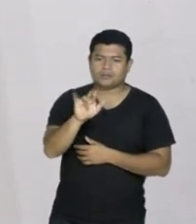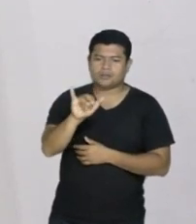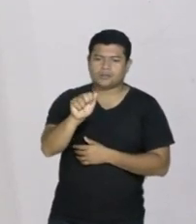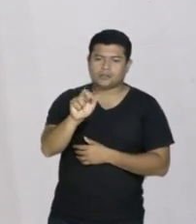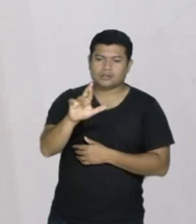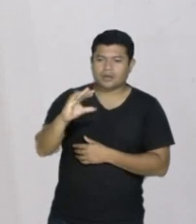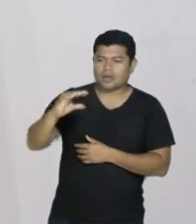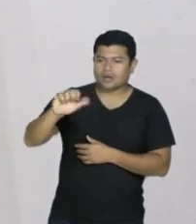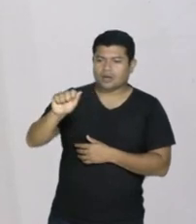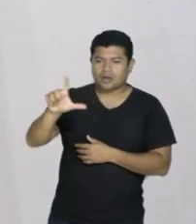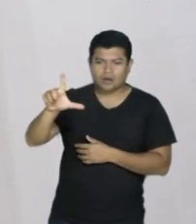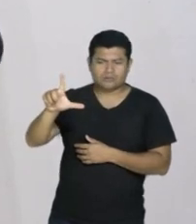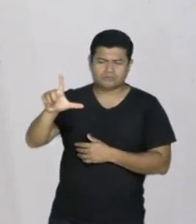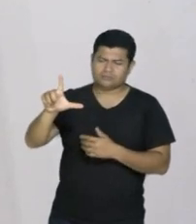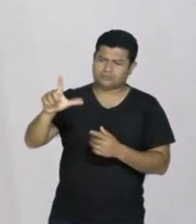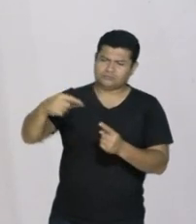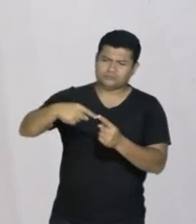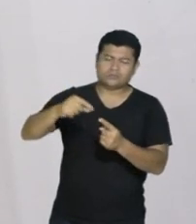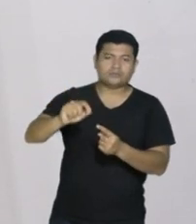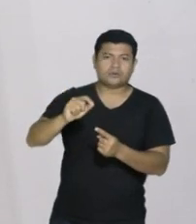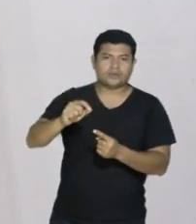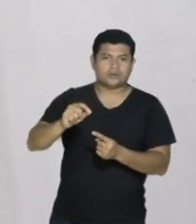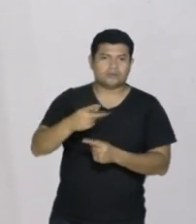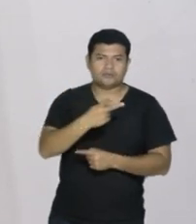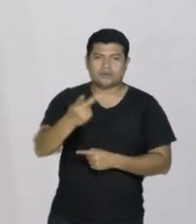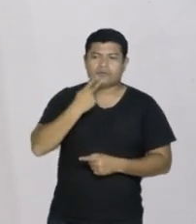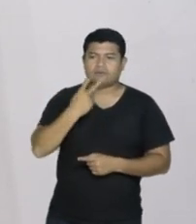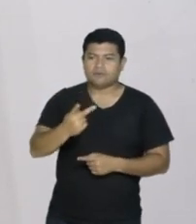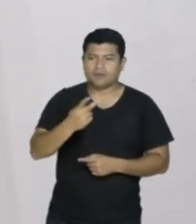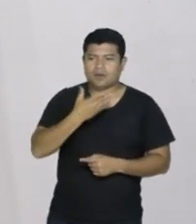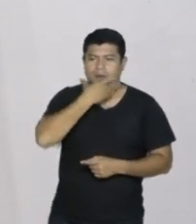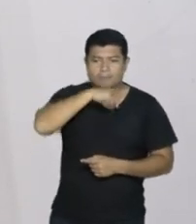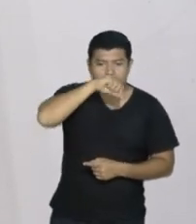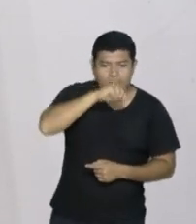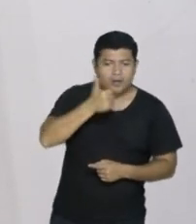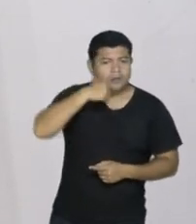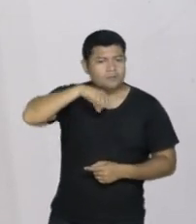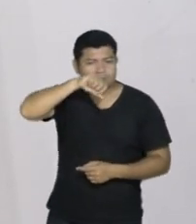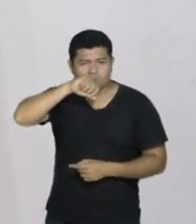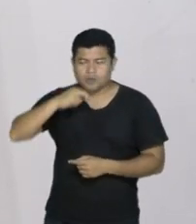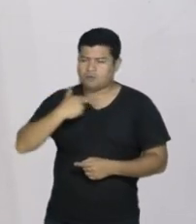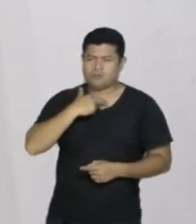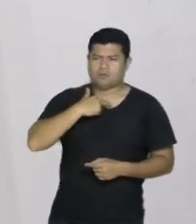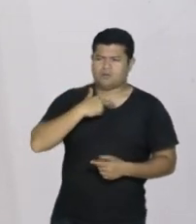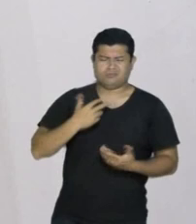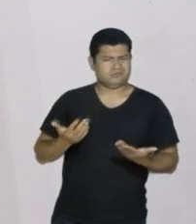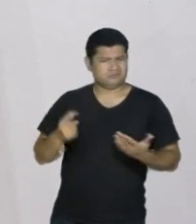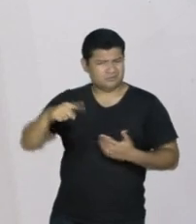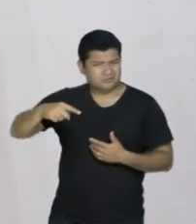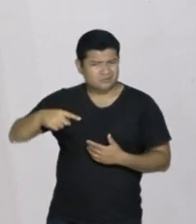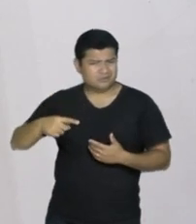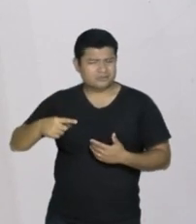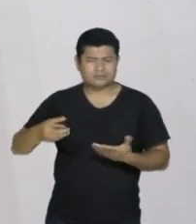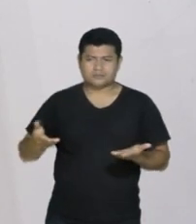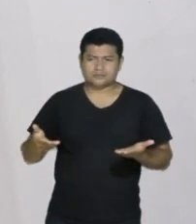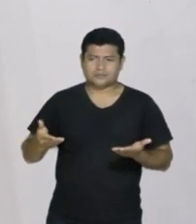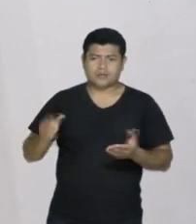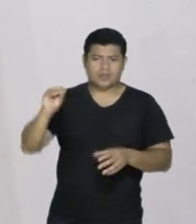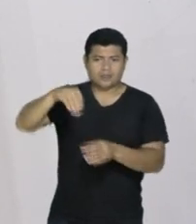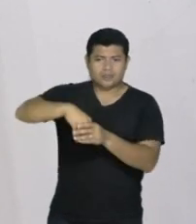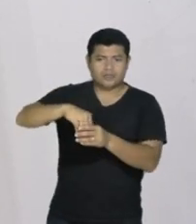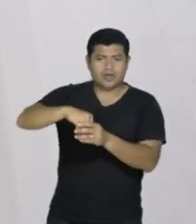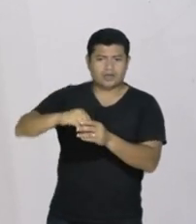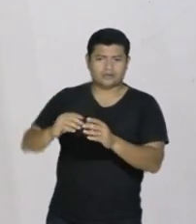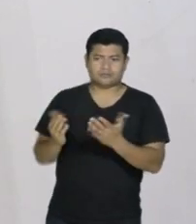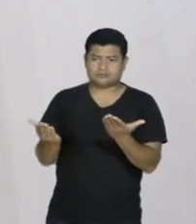especificado tudo meio que jogado assim mas temos patriarcais não vai poder falar dentro do sistema do SUS